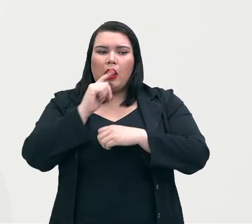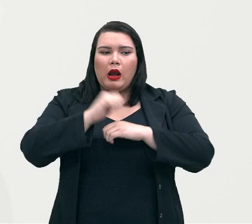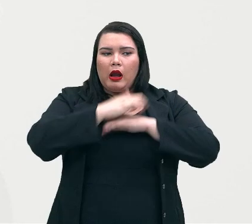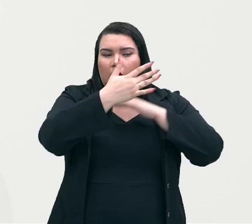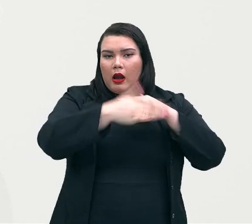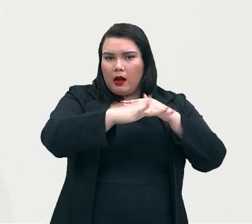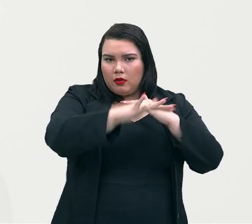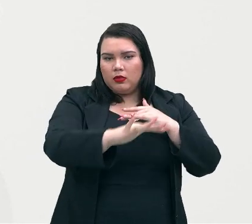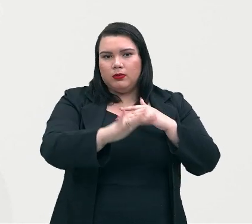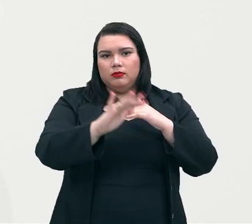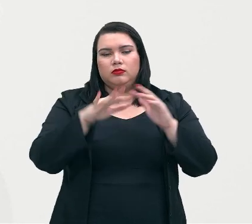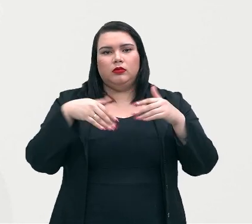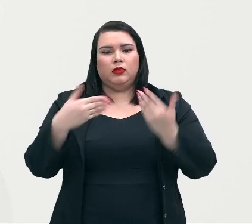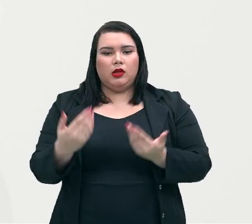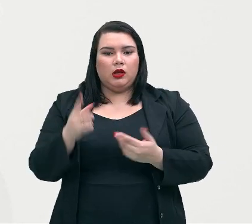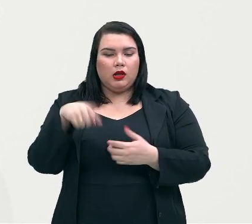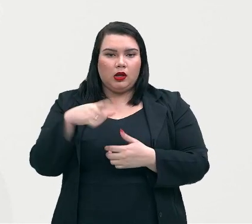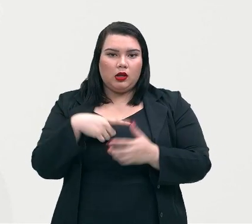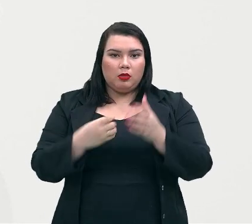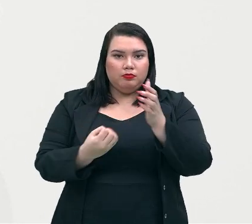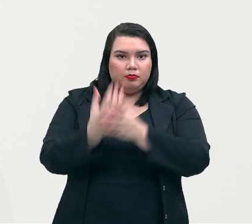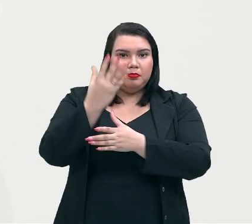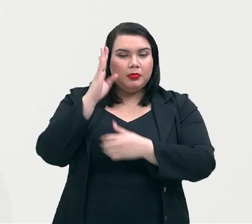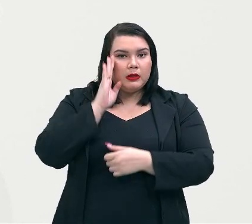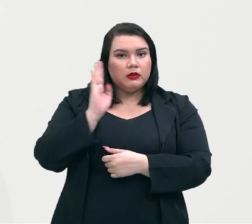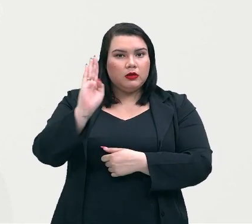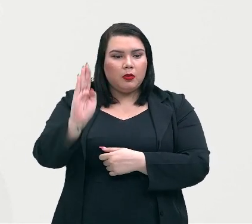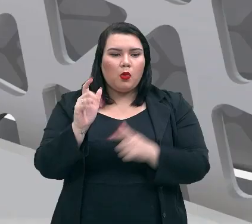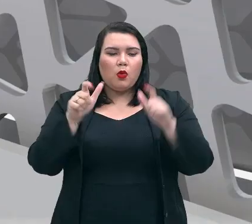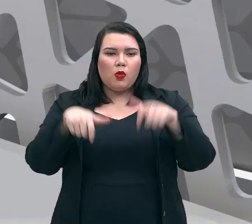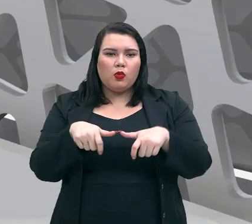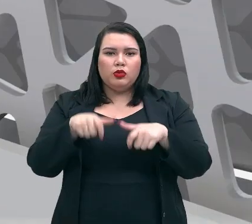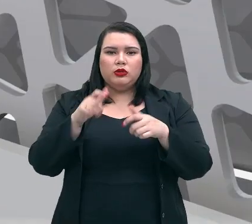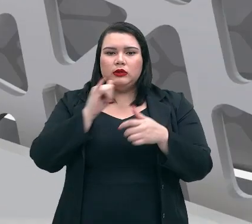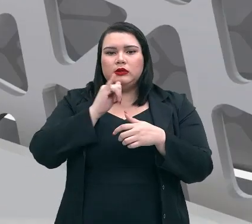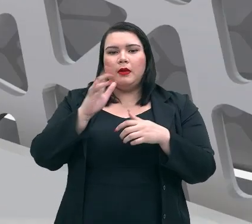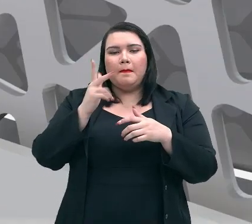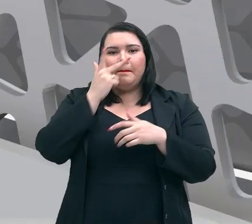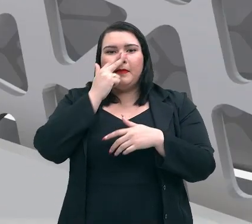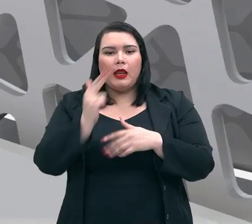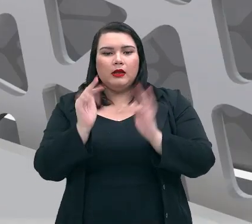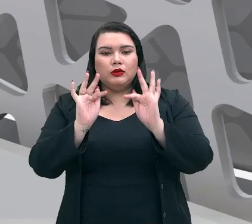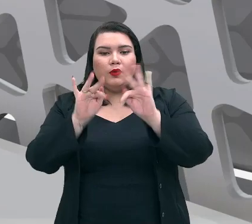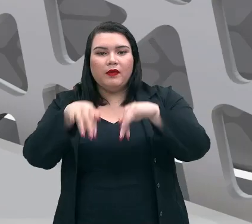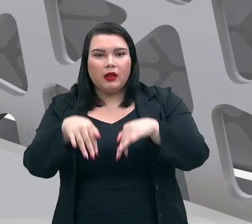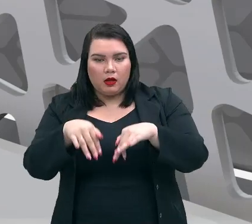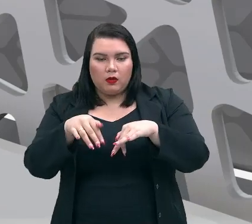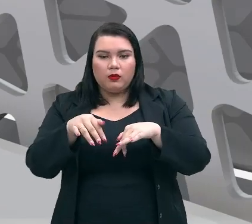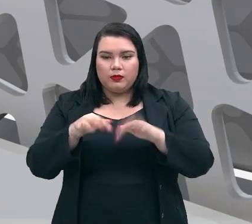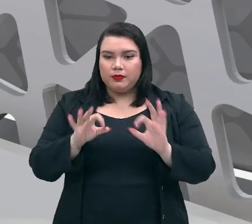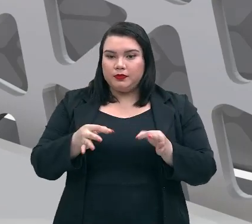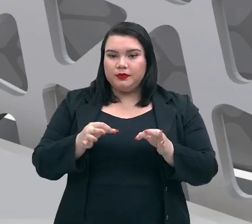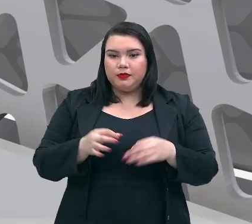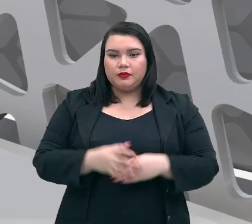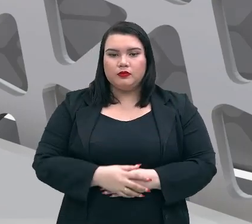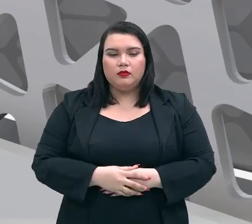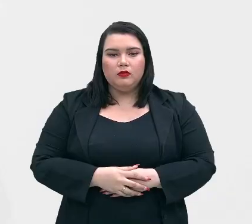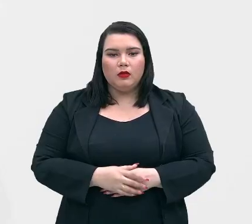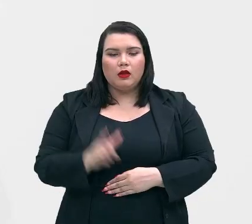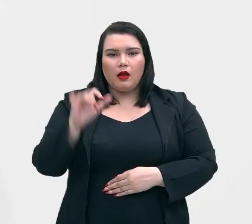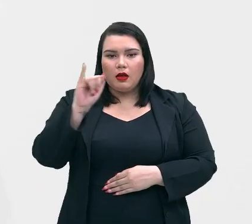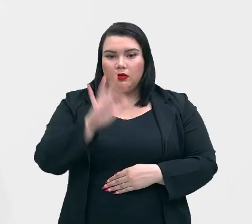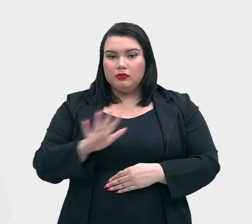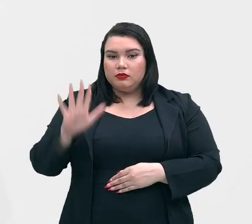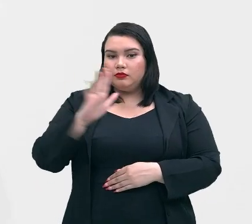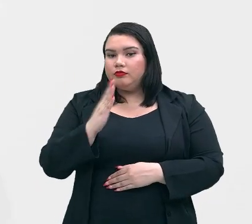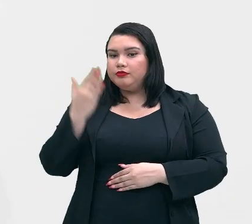quando vai surgir ali a sua foz principal, né? Quando ele deságua no oceano. Através dessa imagem, a gente pode